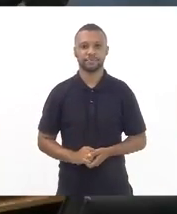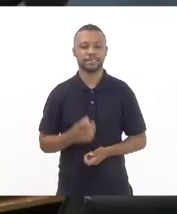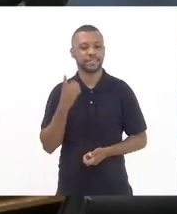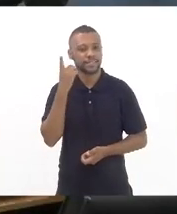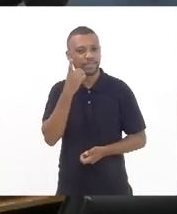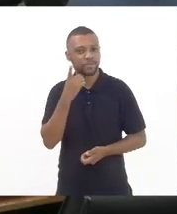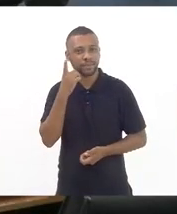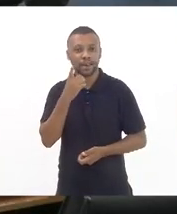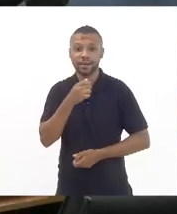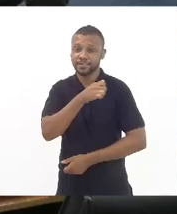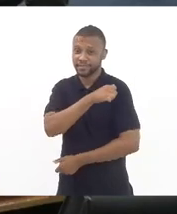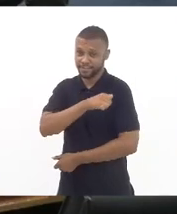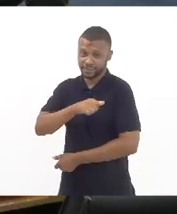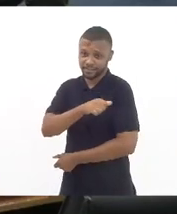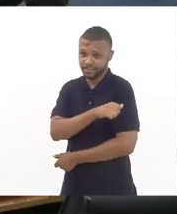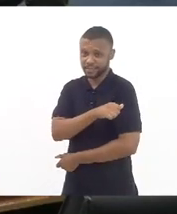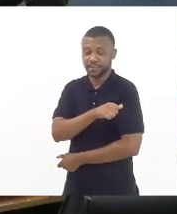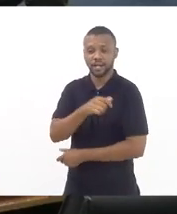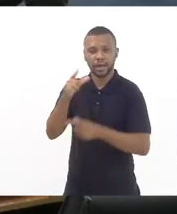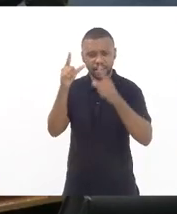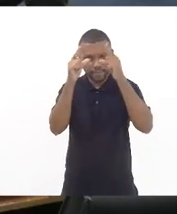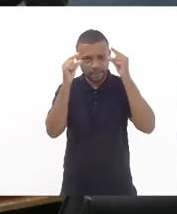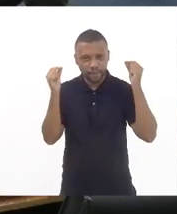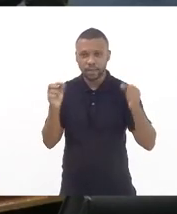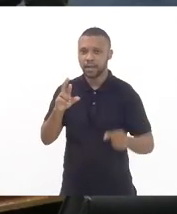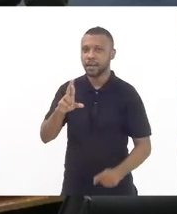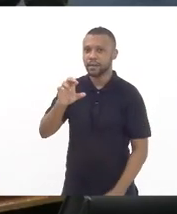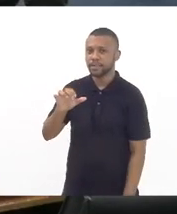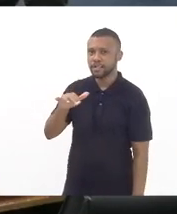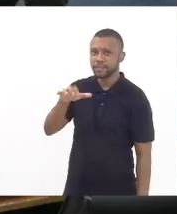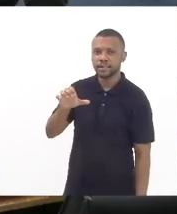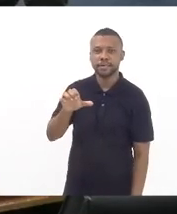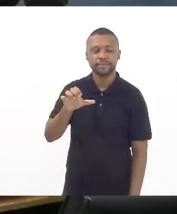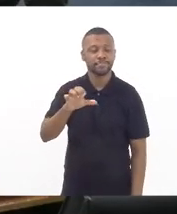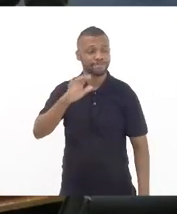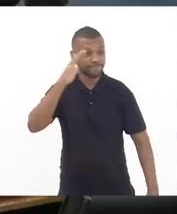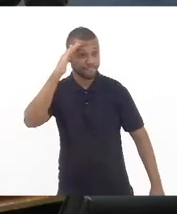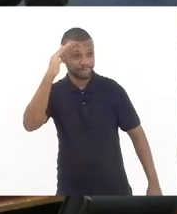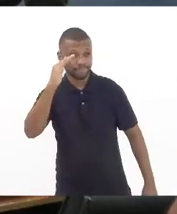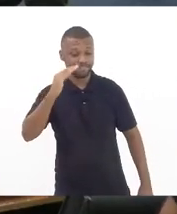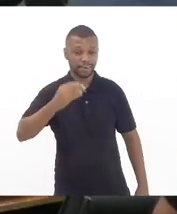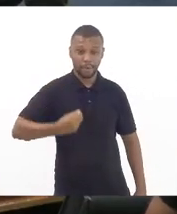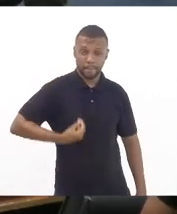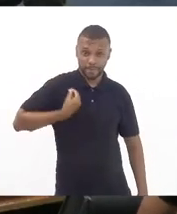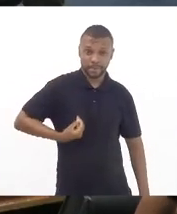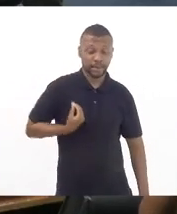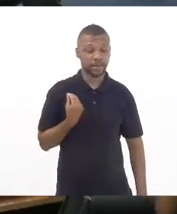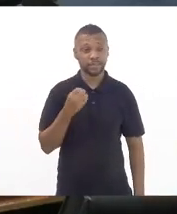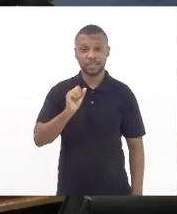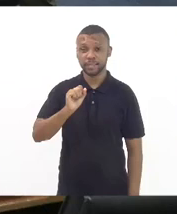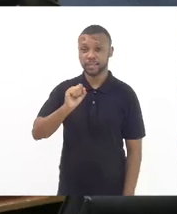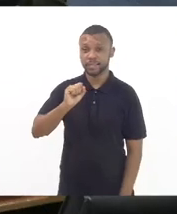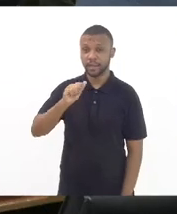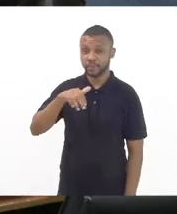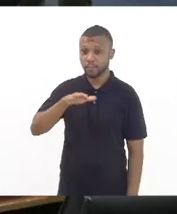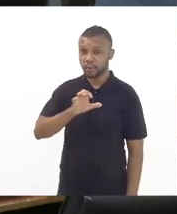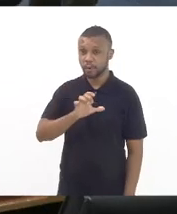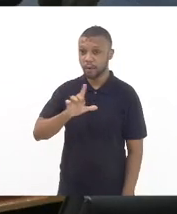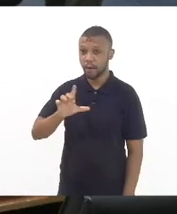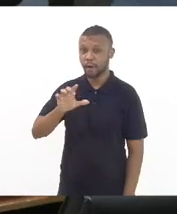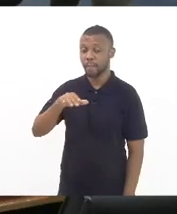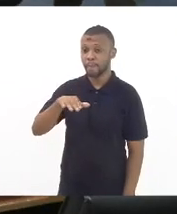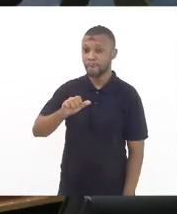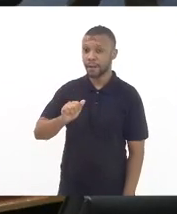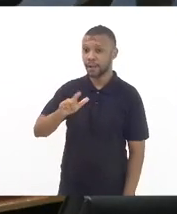deputada enfermeira Rejane. Presente, aqui o Malafaia. Samuel Malafaia, boa tarde Marcelo, tia Ju, boa tarde